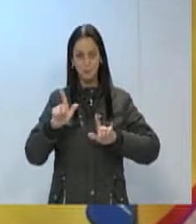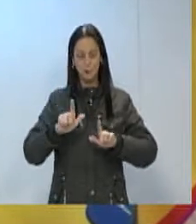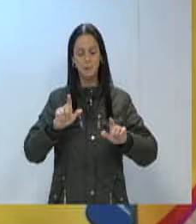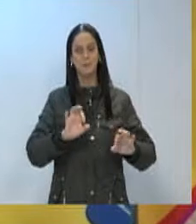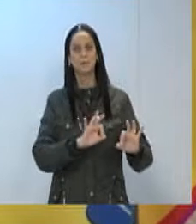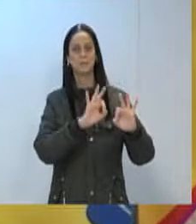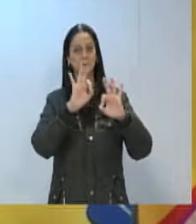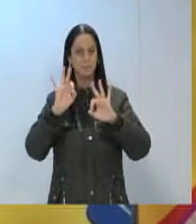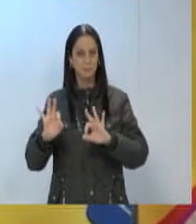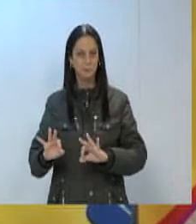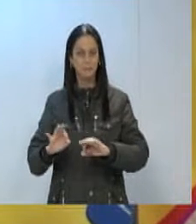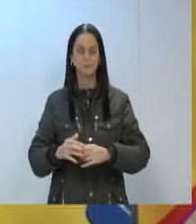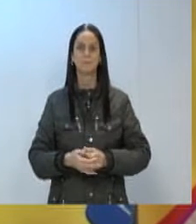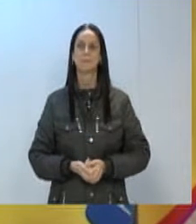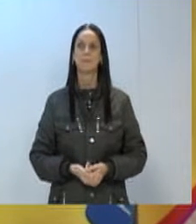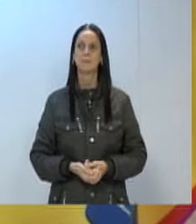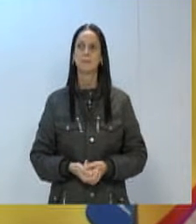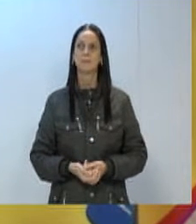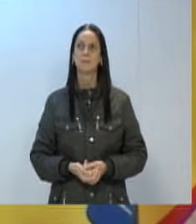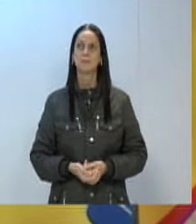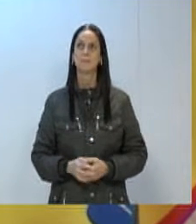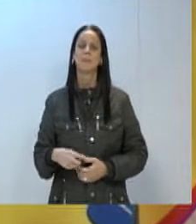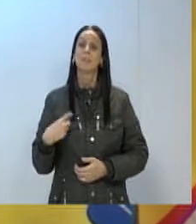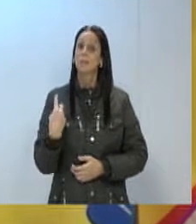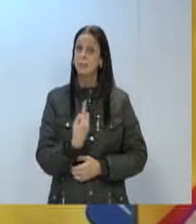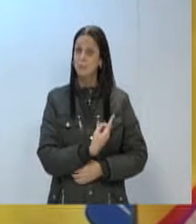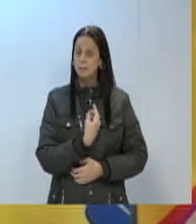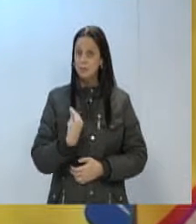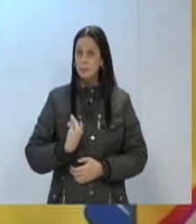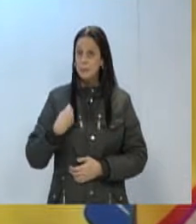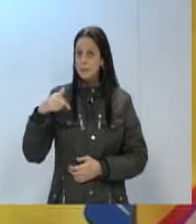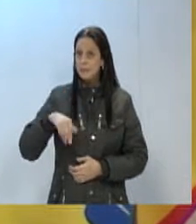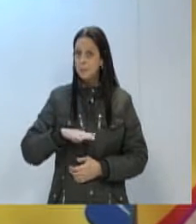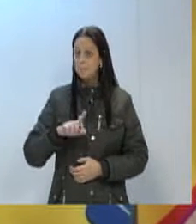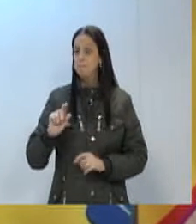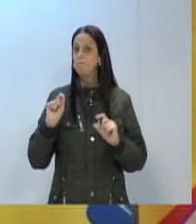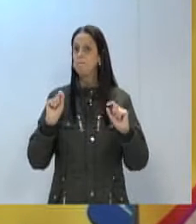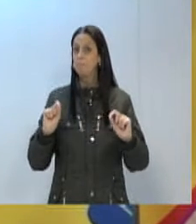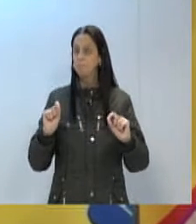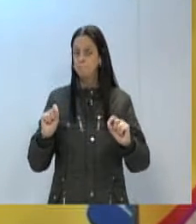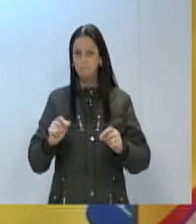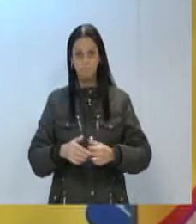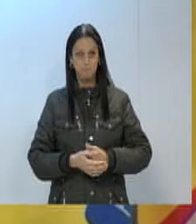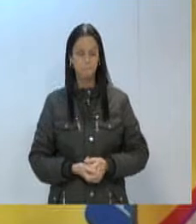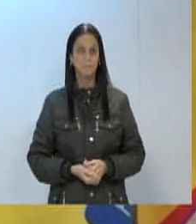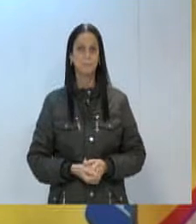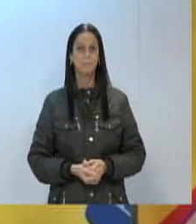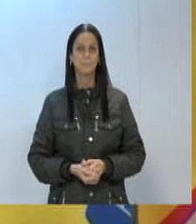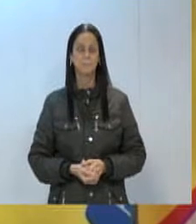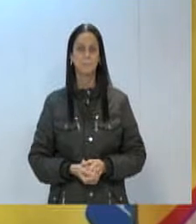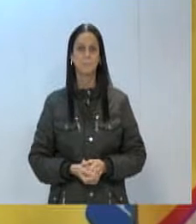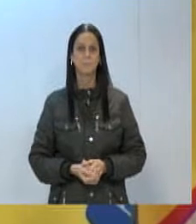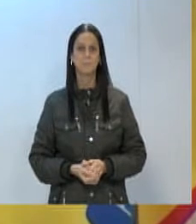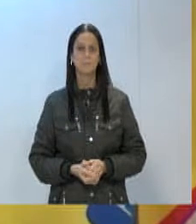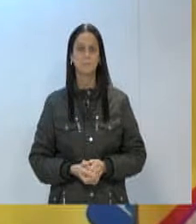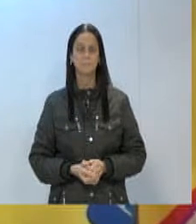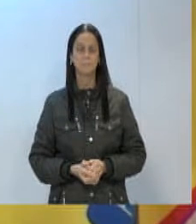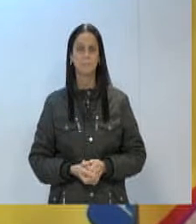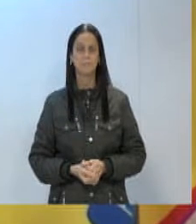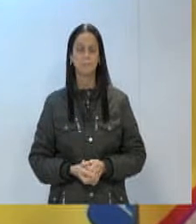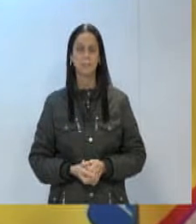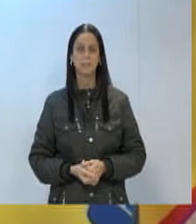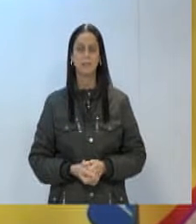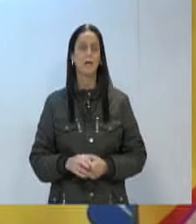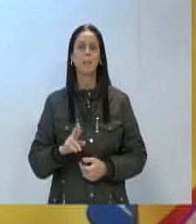é nós estamos vivendo uma situação em Blumenau que não é não é é de